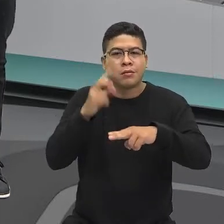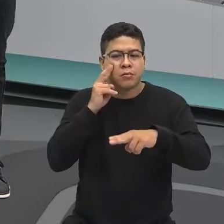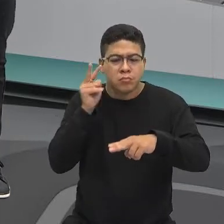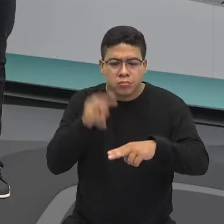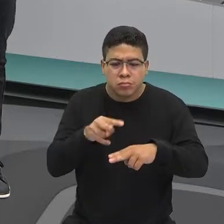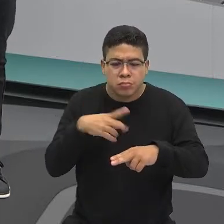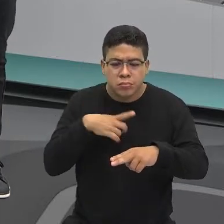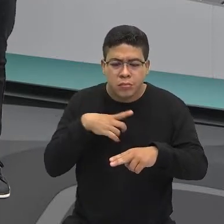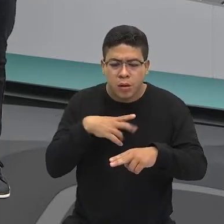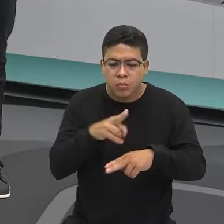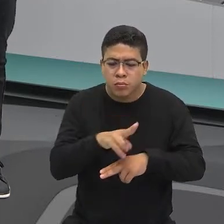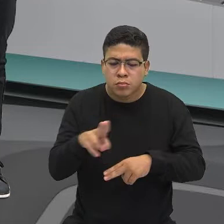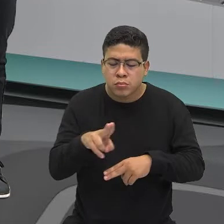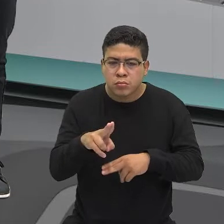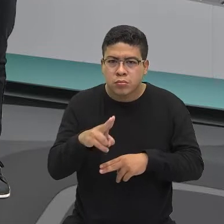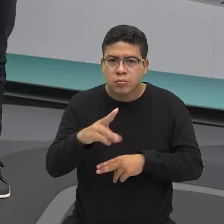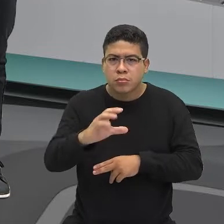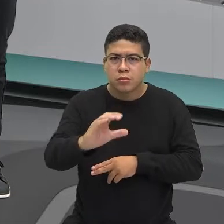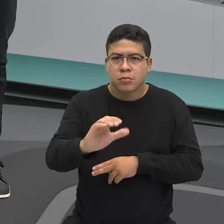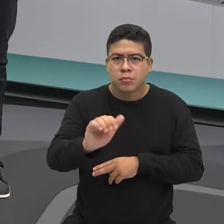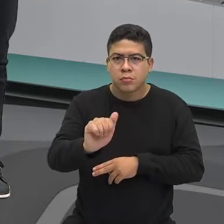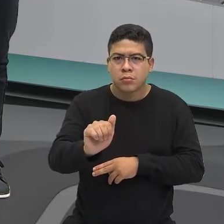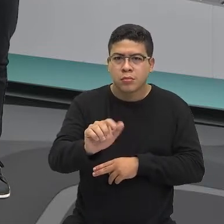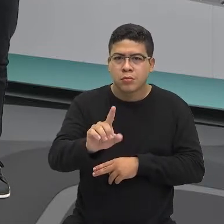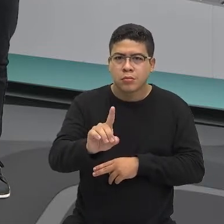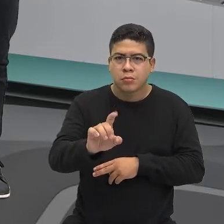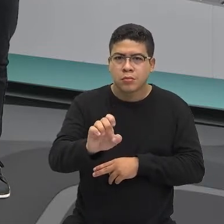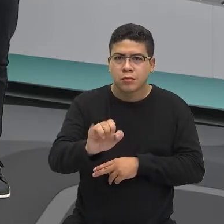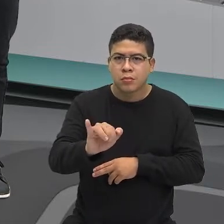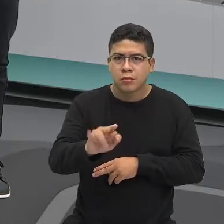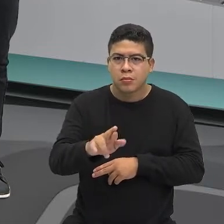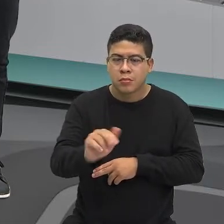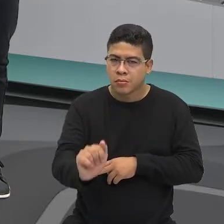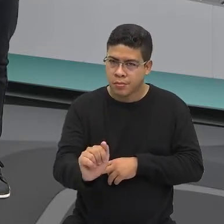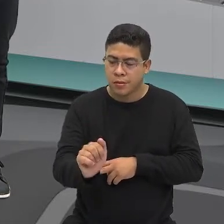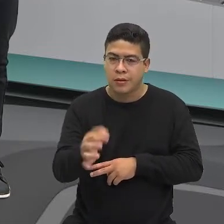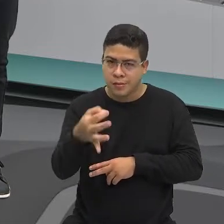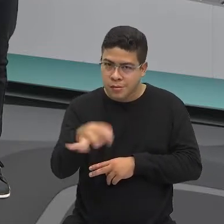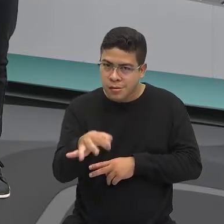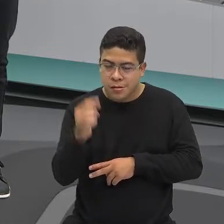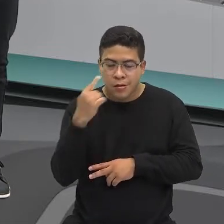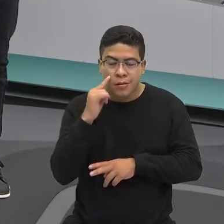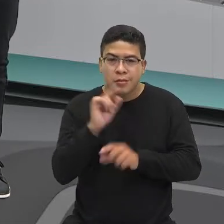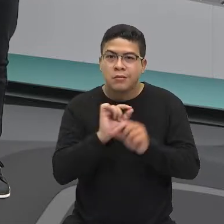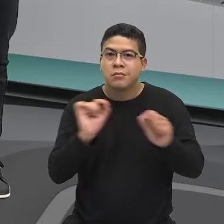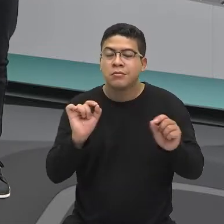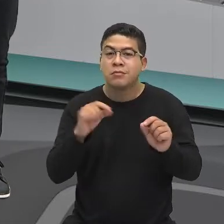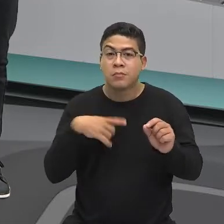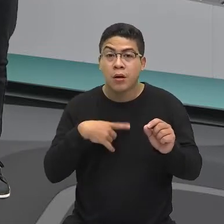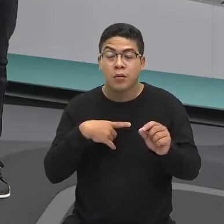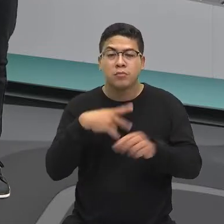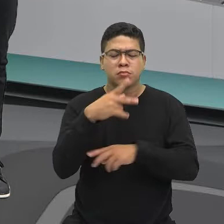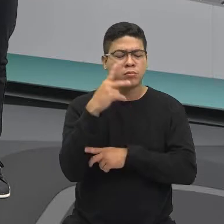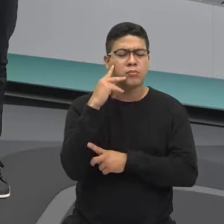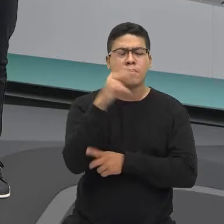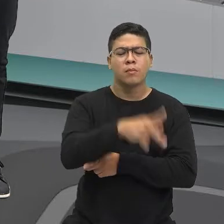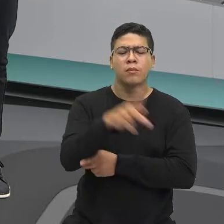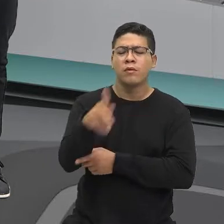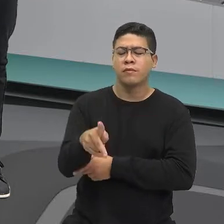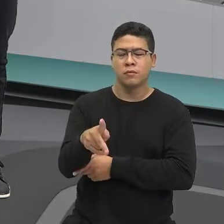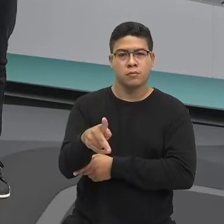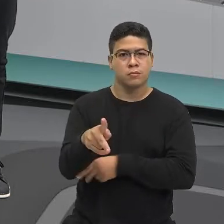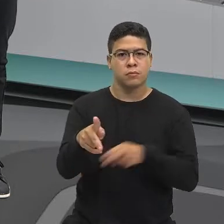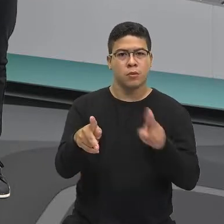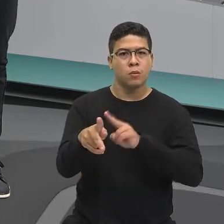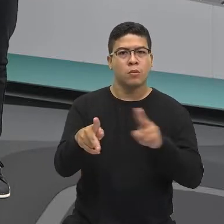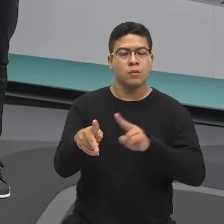frente, você vai encontrar substantivos. Professor, substantivo, você fala o professor,